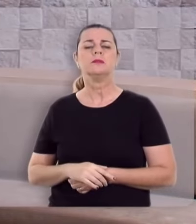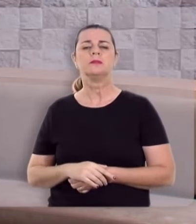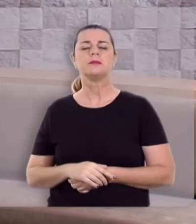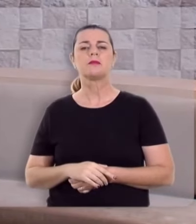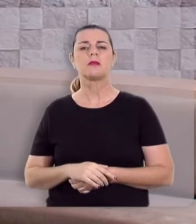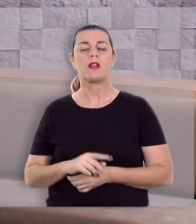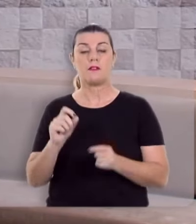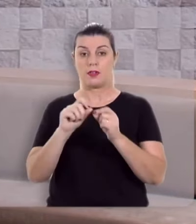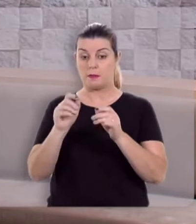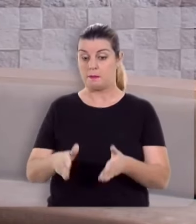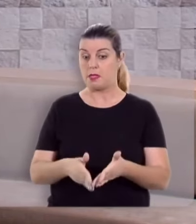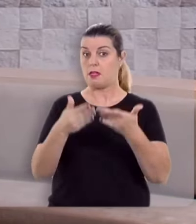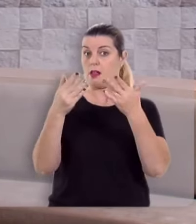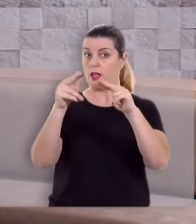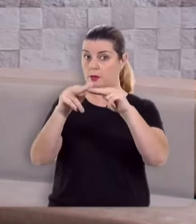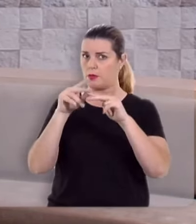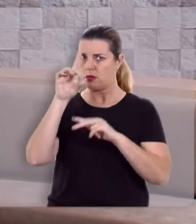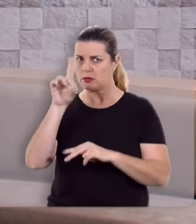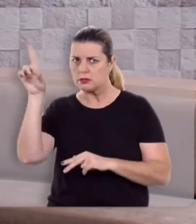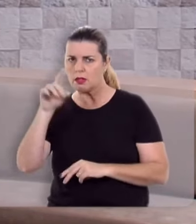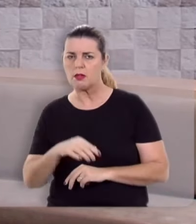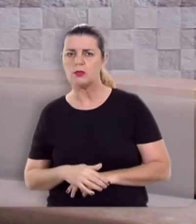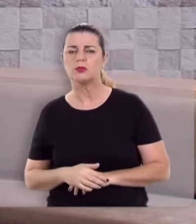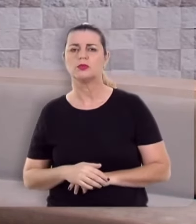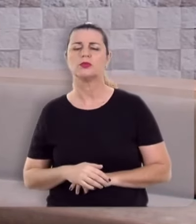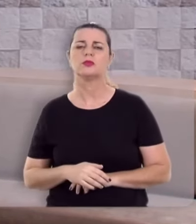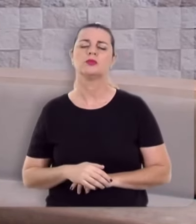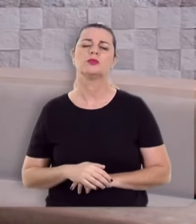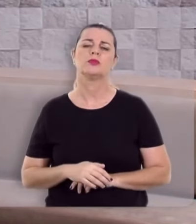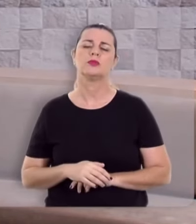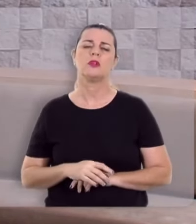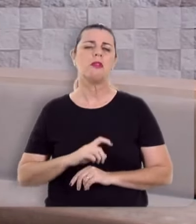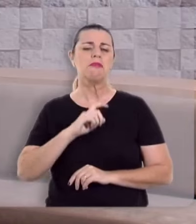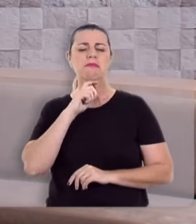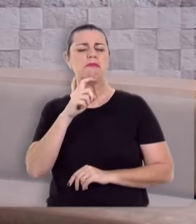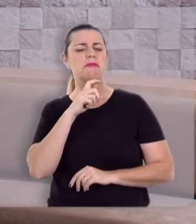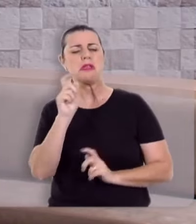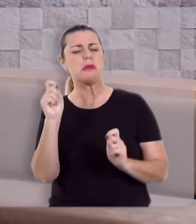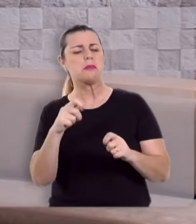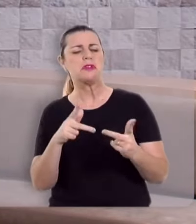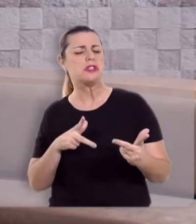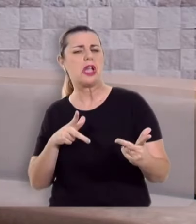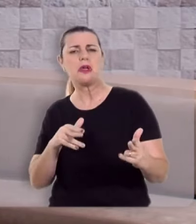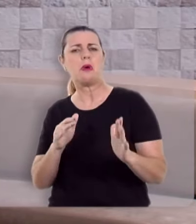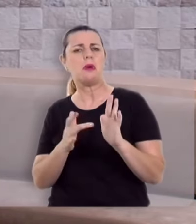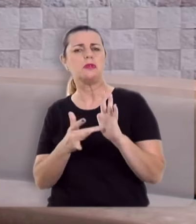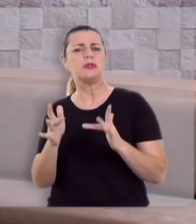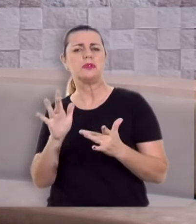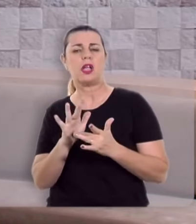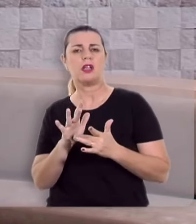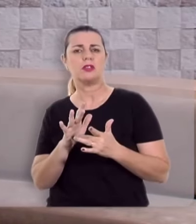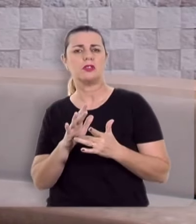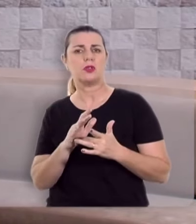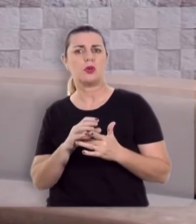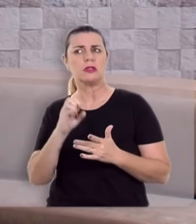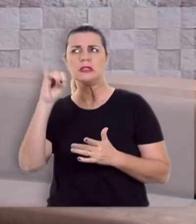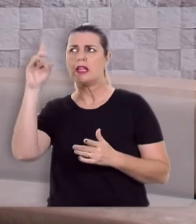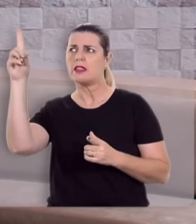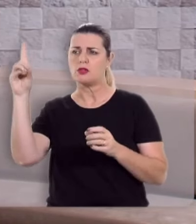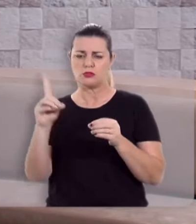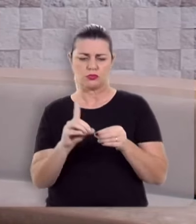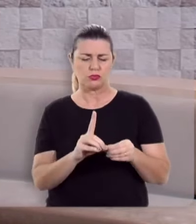ele fazia milagres da parte de Deus, ninguém podia fazer o que Jesus fazia sem que Deus